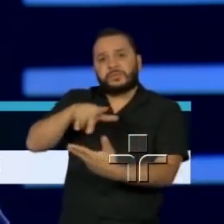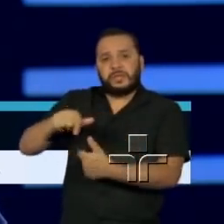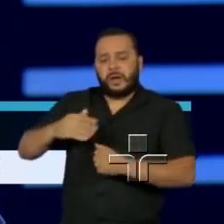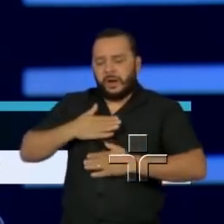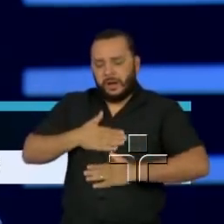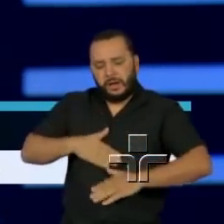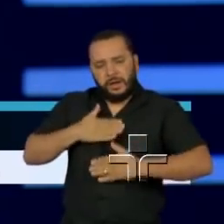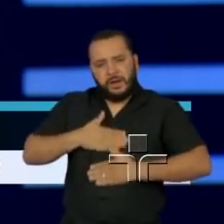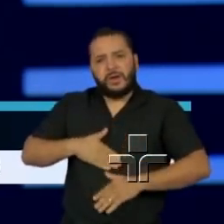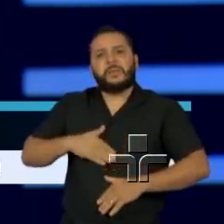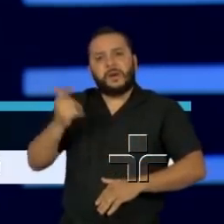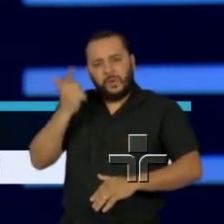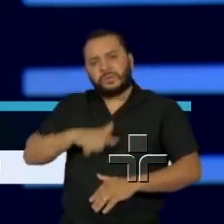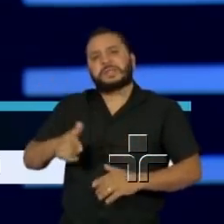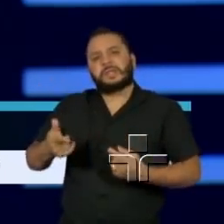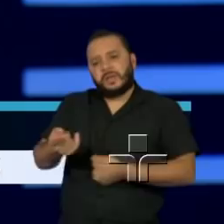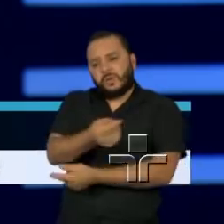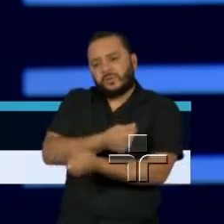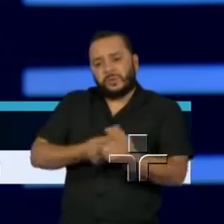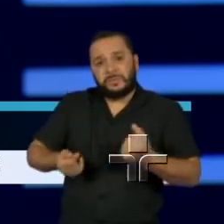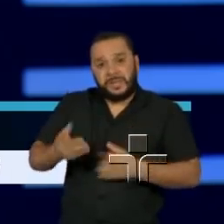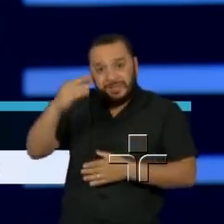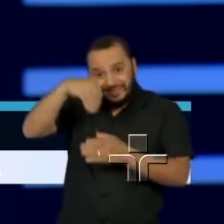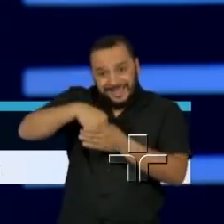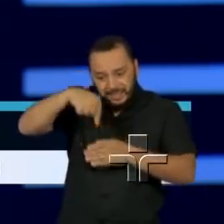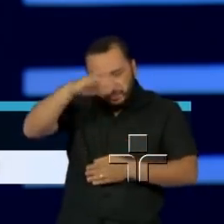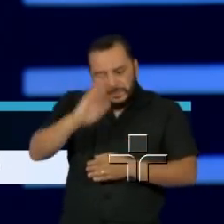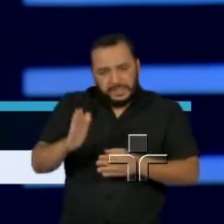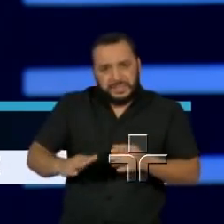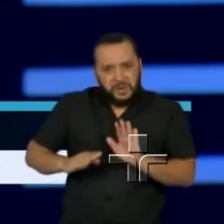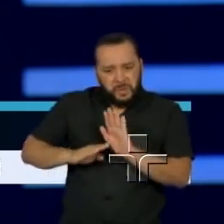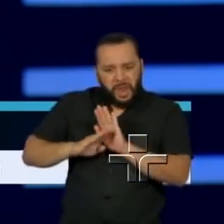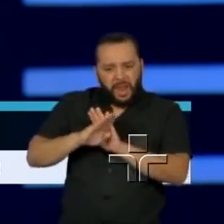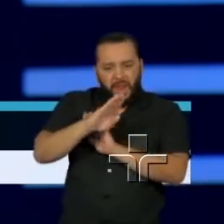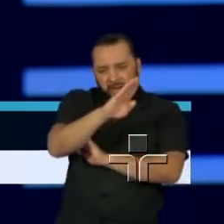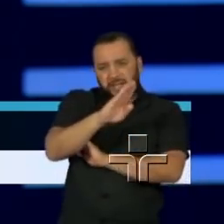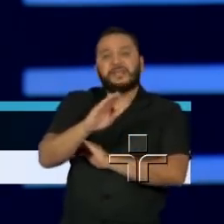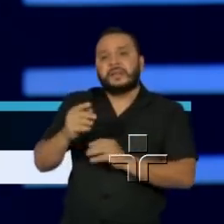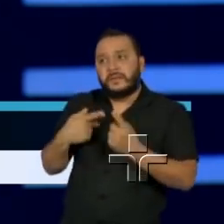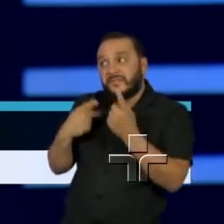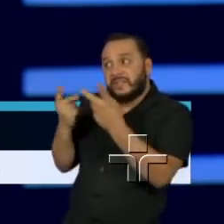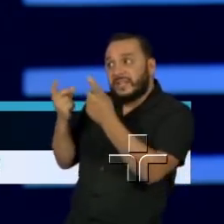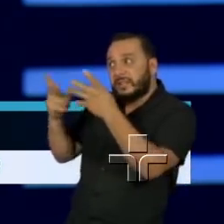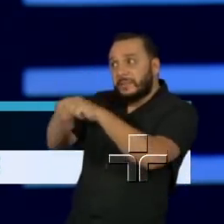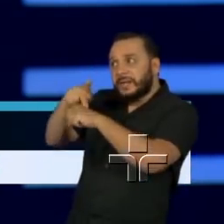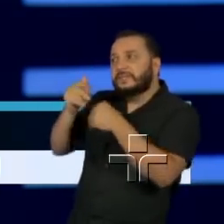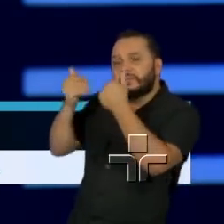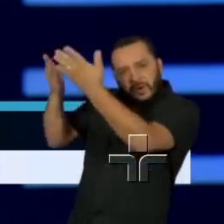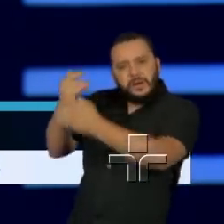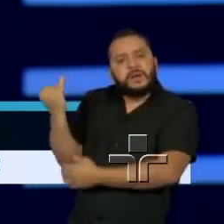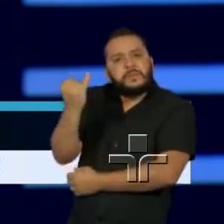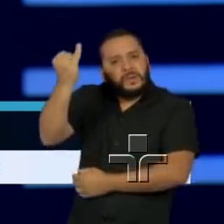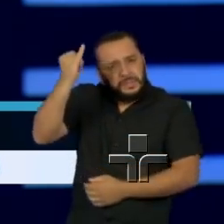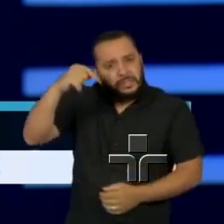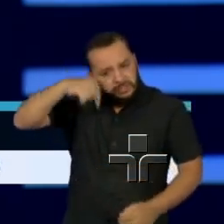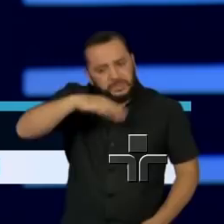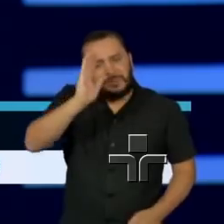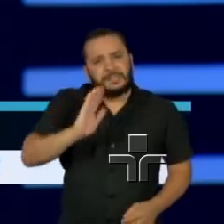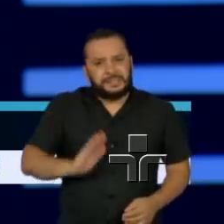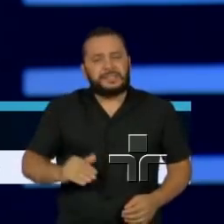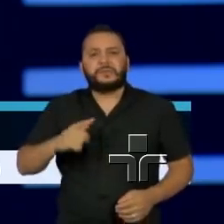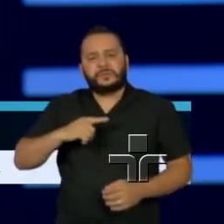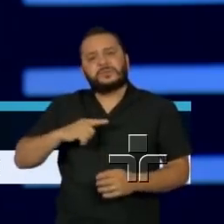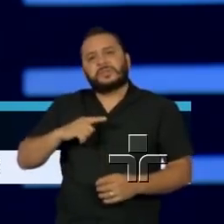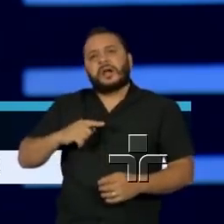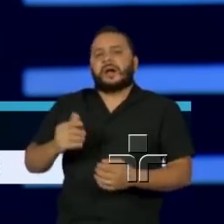facilite a recuperação econômica interna do Brasil. E as exportações são vitais para o Brasil, tanto de produtos manufaturados, como